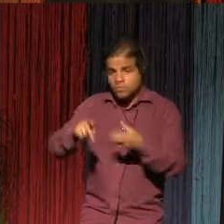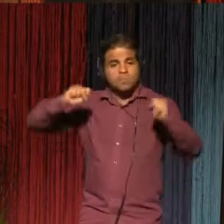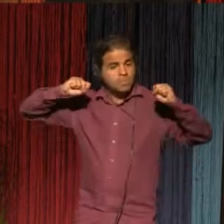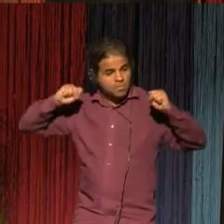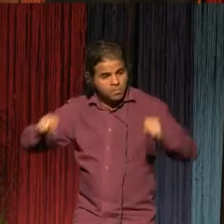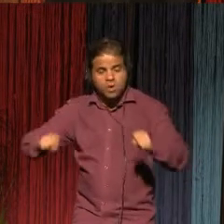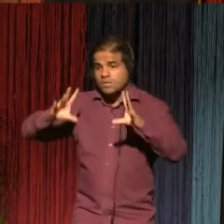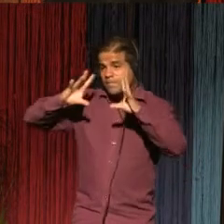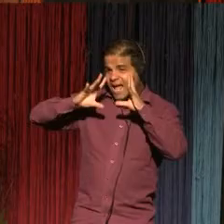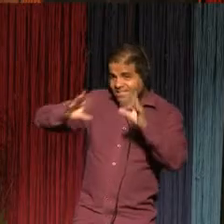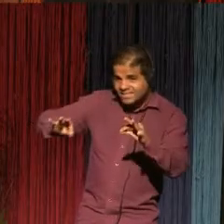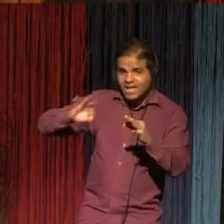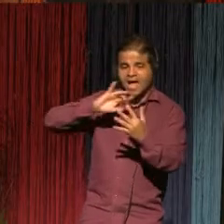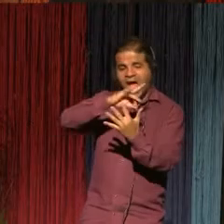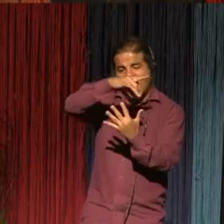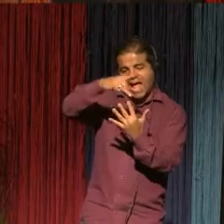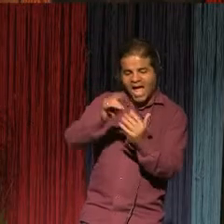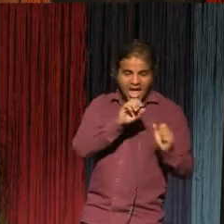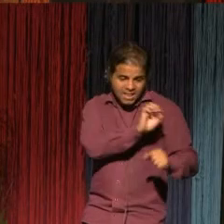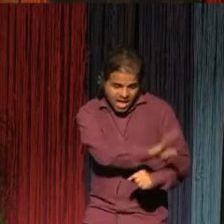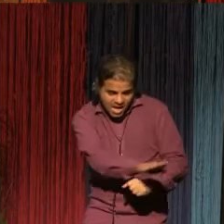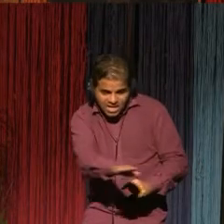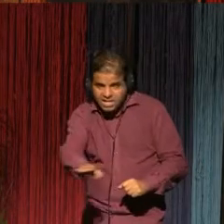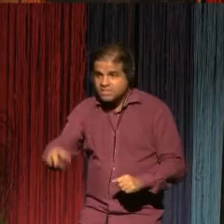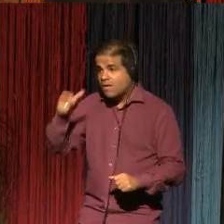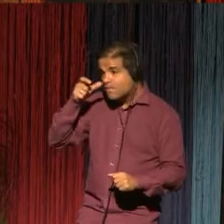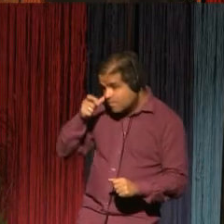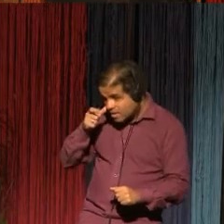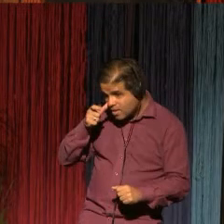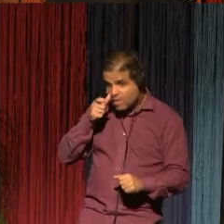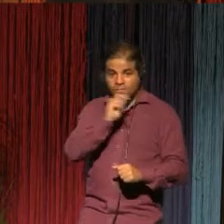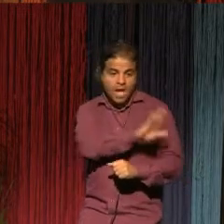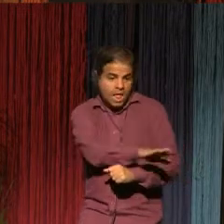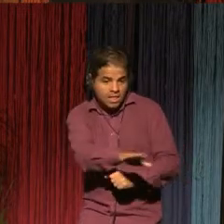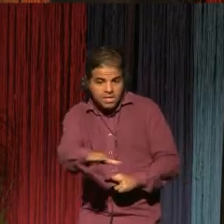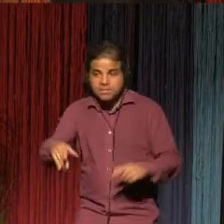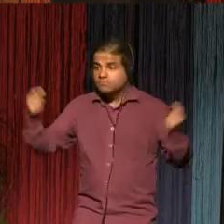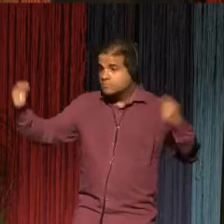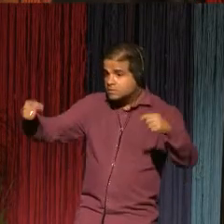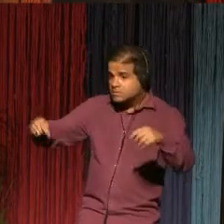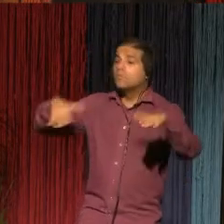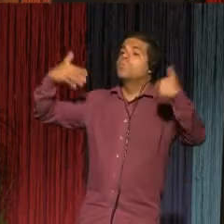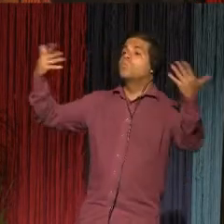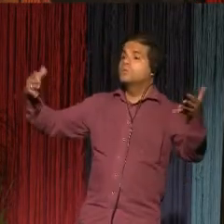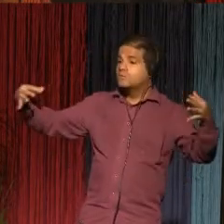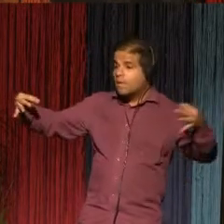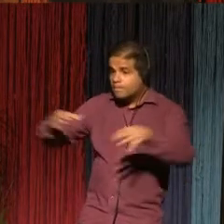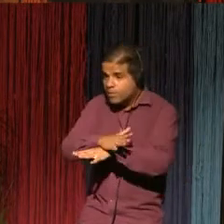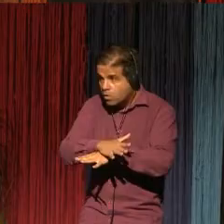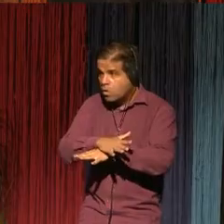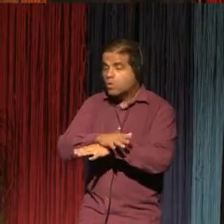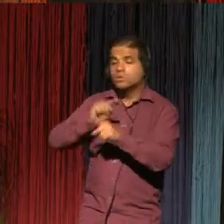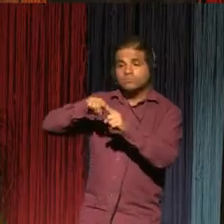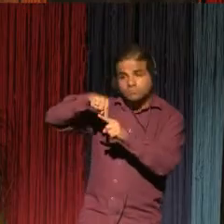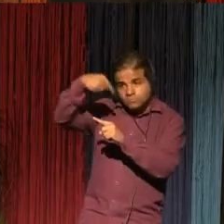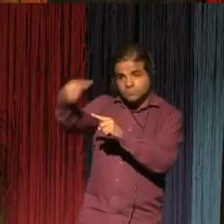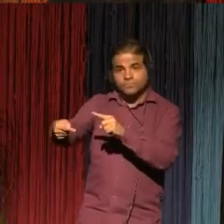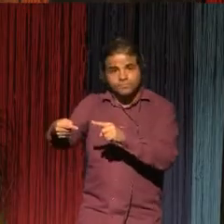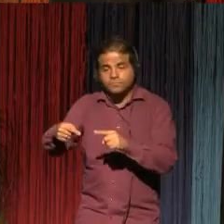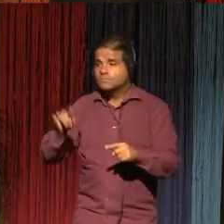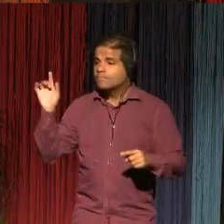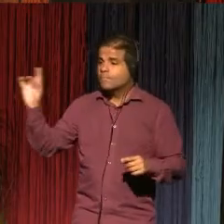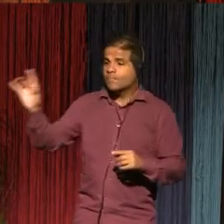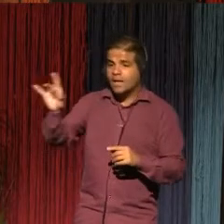podem prestar atenção a cada criança, observar o que a criança precisa, quando a criança está pronta para passar para o ponto seguinte.